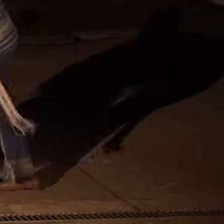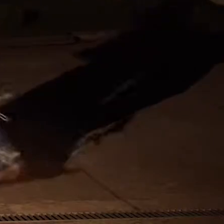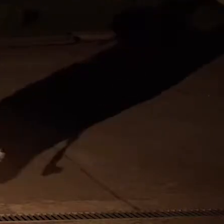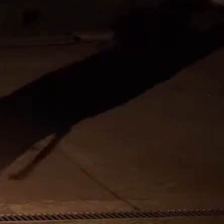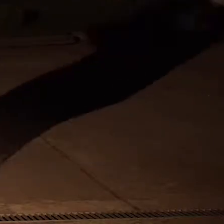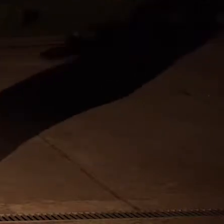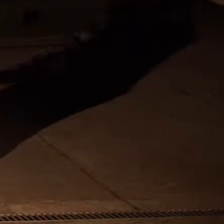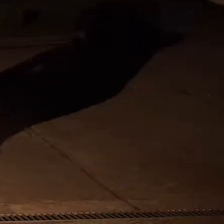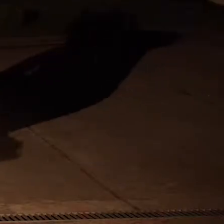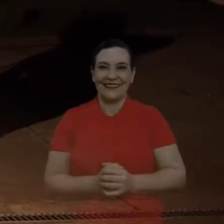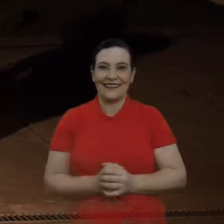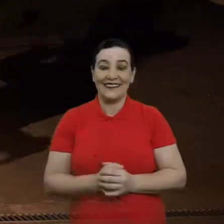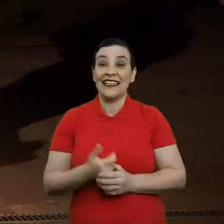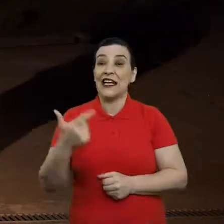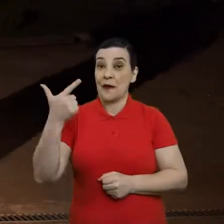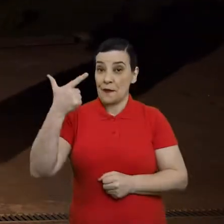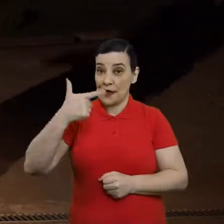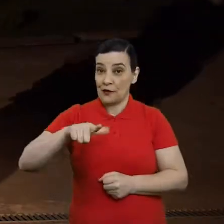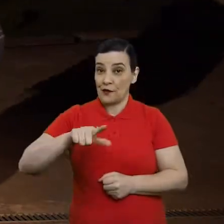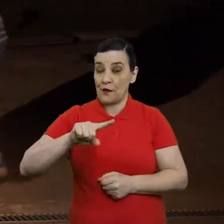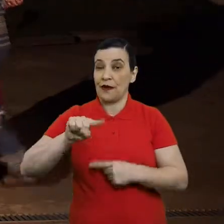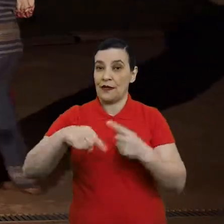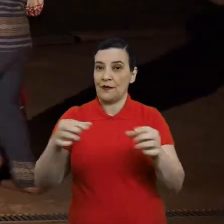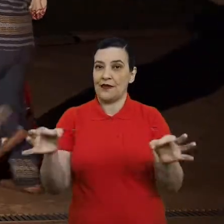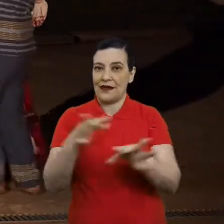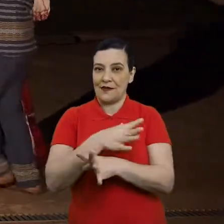passos. Só mais uma, acho que acabou.